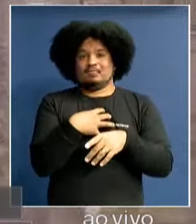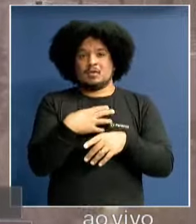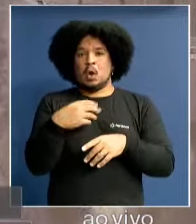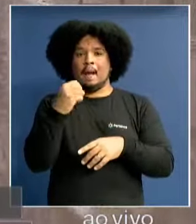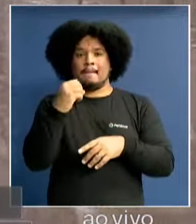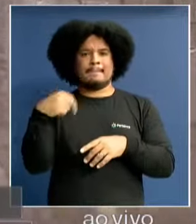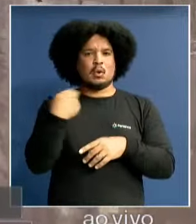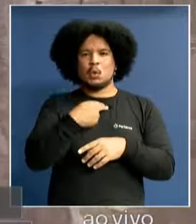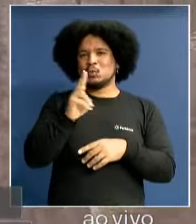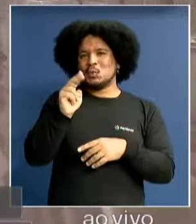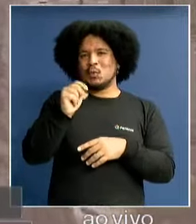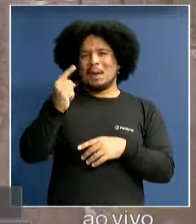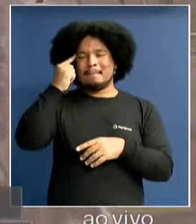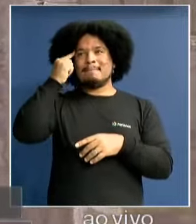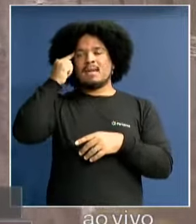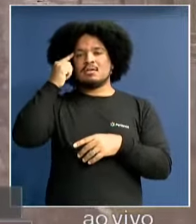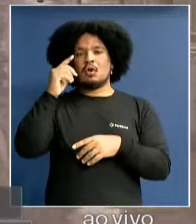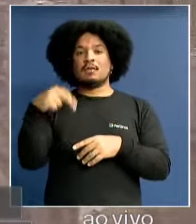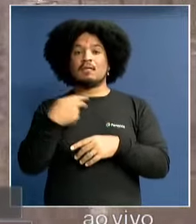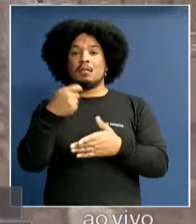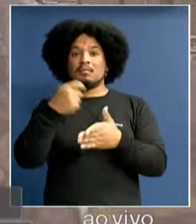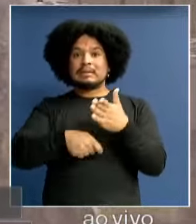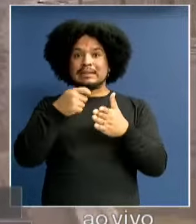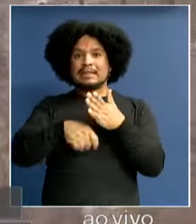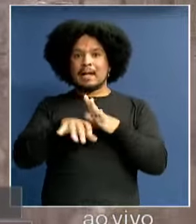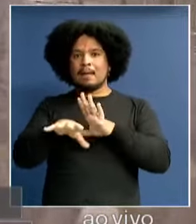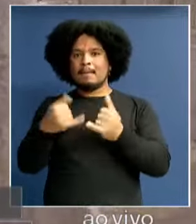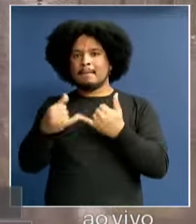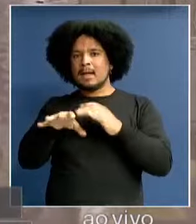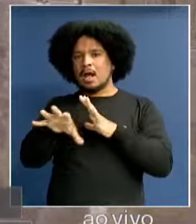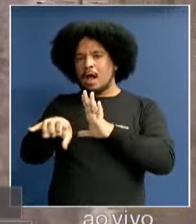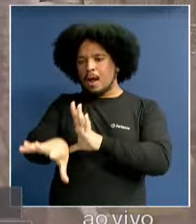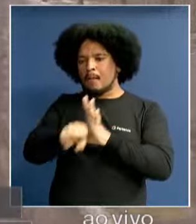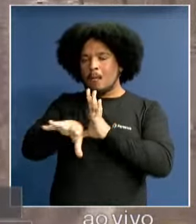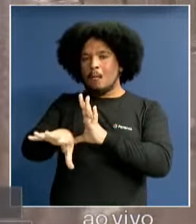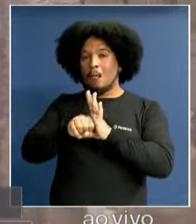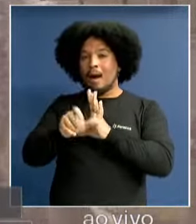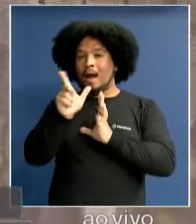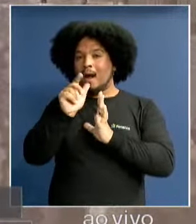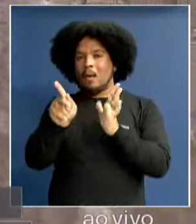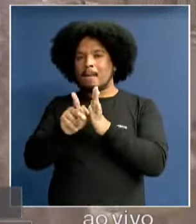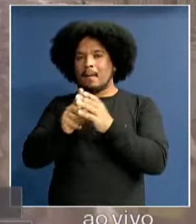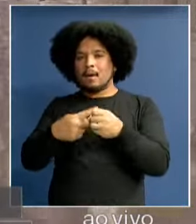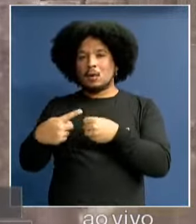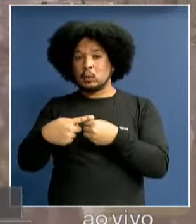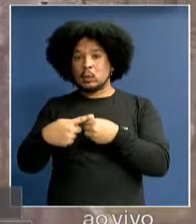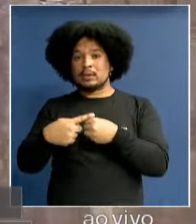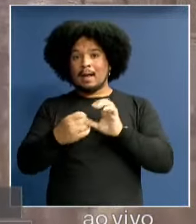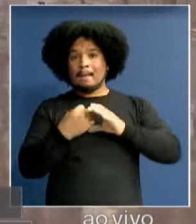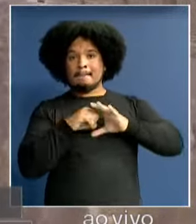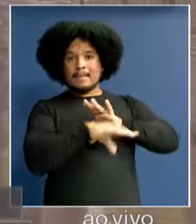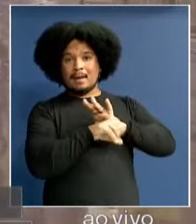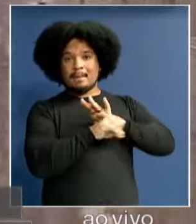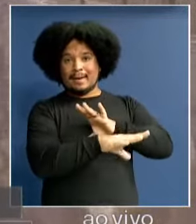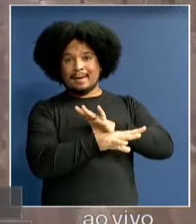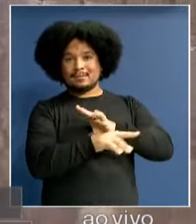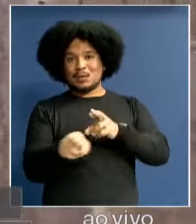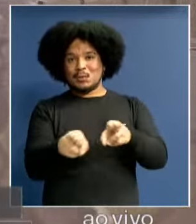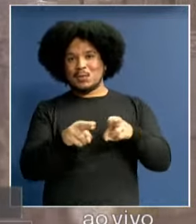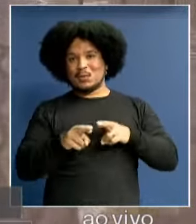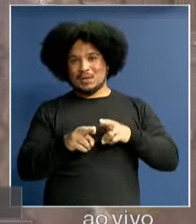nunca pensou que diria, a gente vai tentar jogar a água de fora da cidade para o Guaíba, porque o Guaíba está mais baixo que a inundação do